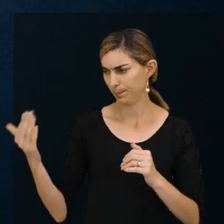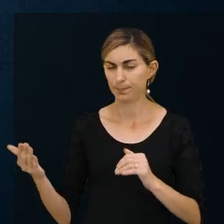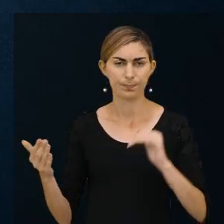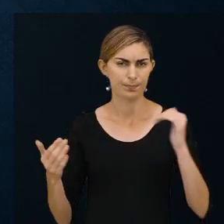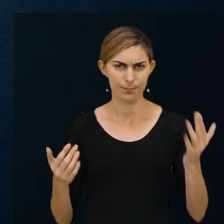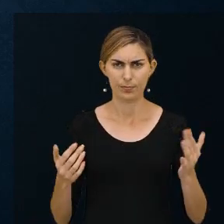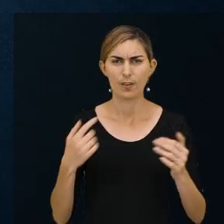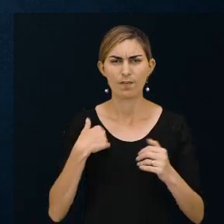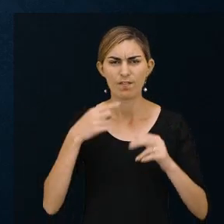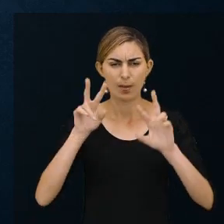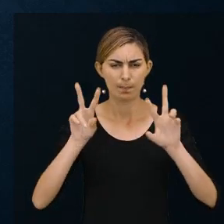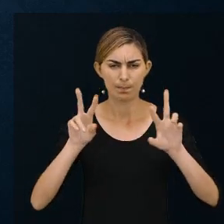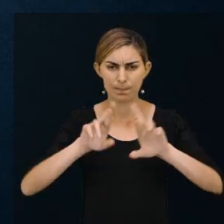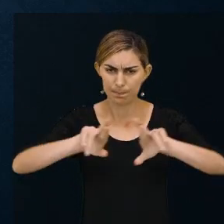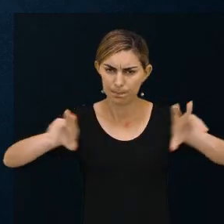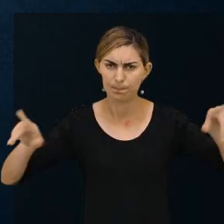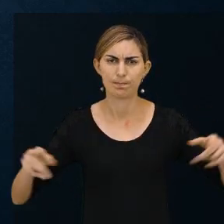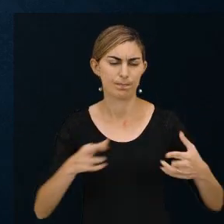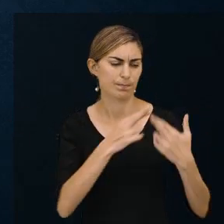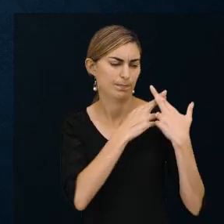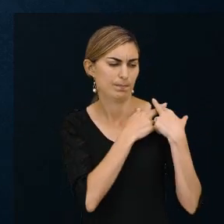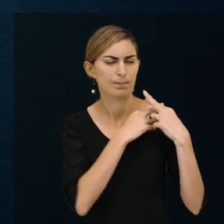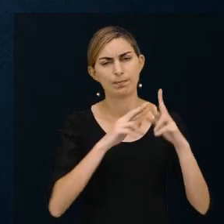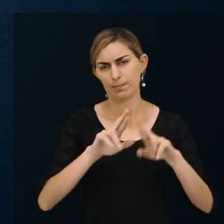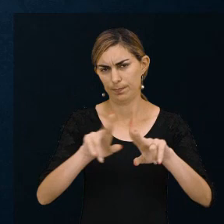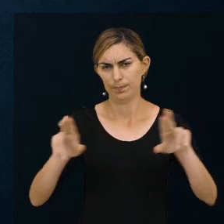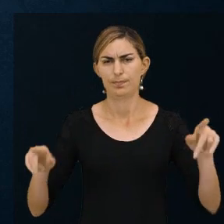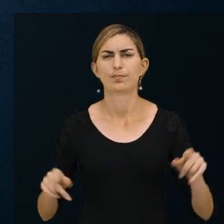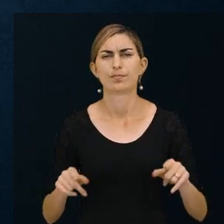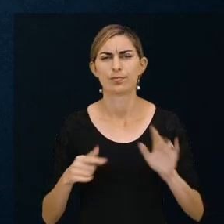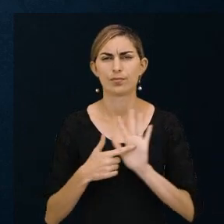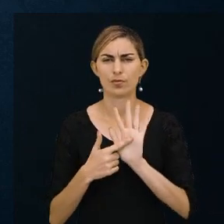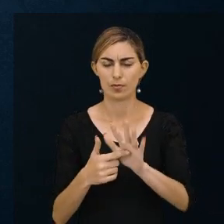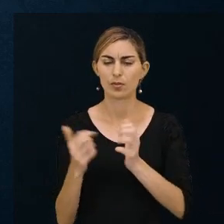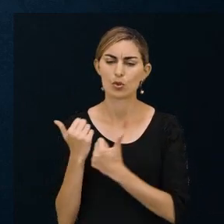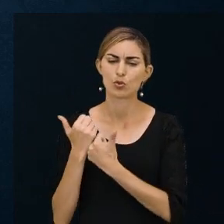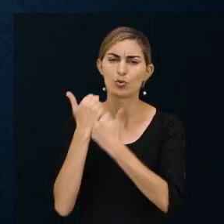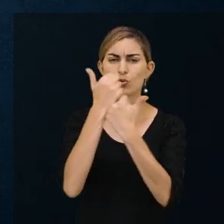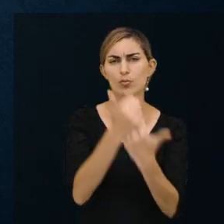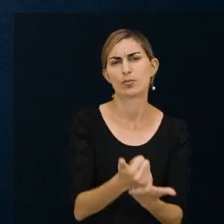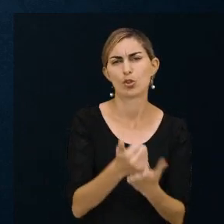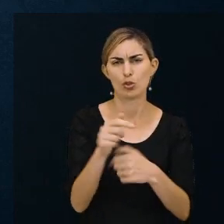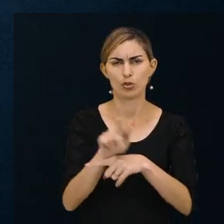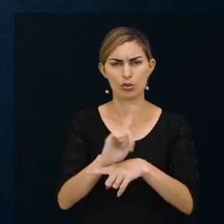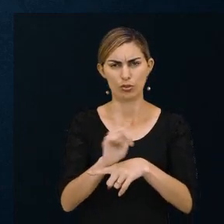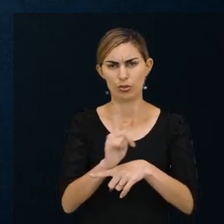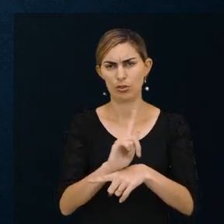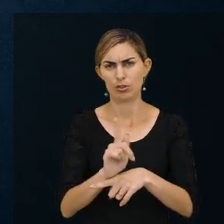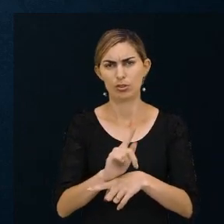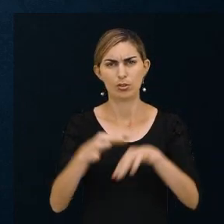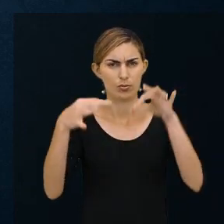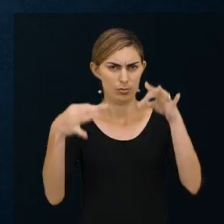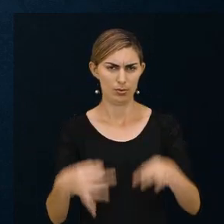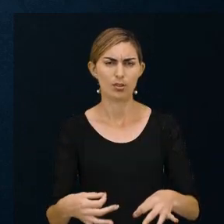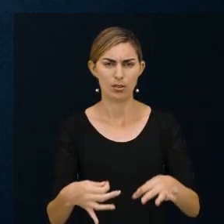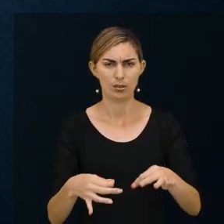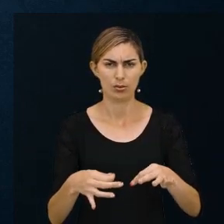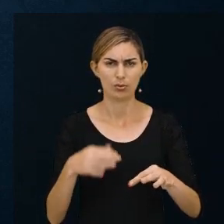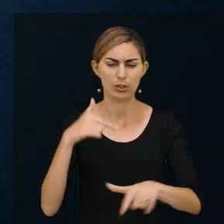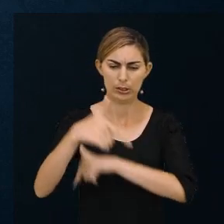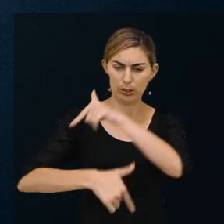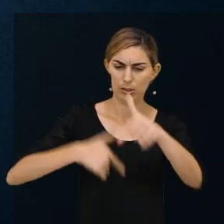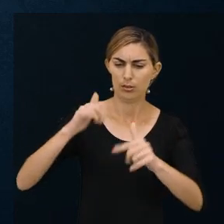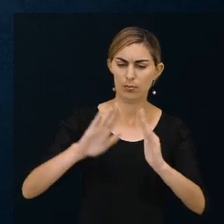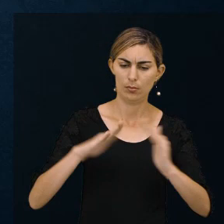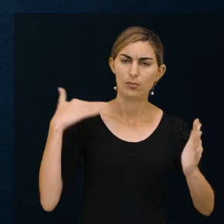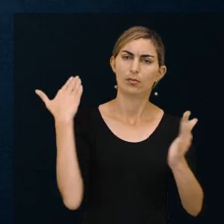lados, vocês vão ver as categorias e funções, né, que vão dar suporte a essa gestão, tá certo? Então, são